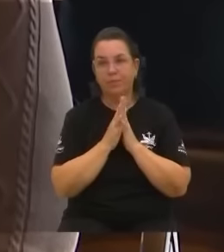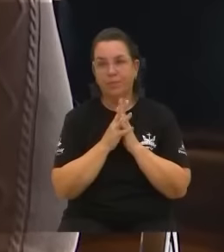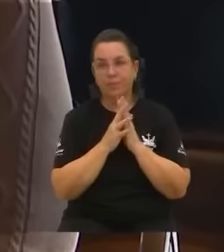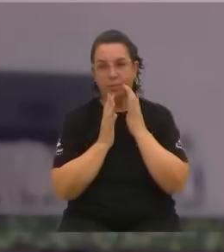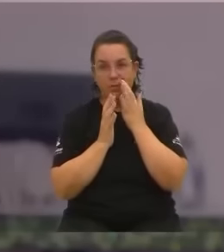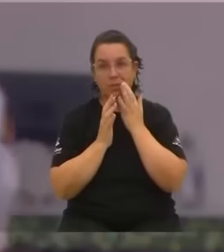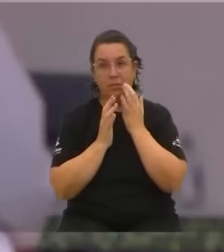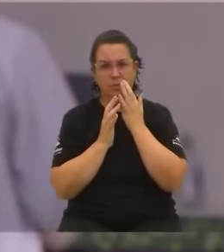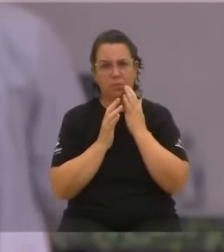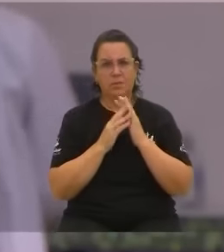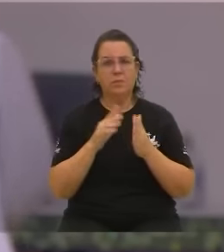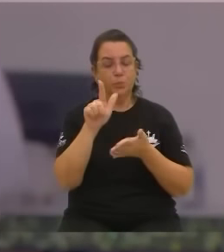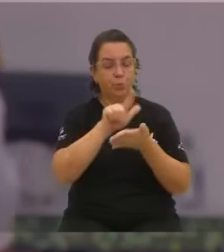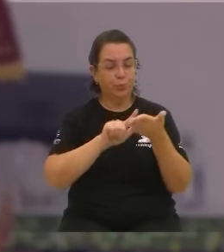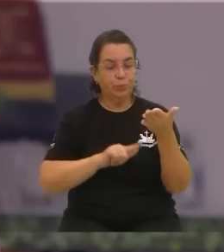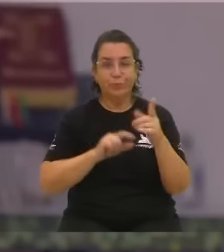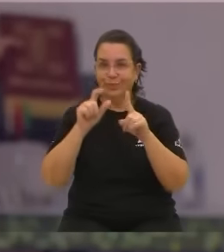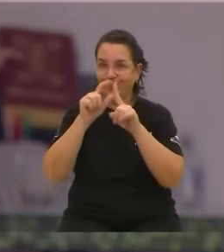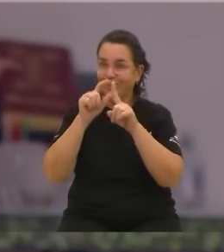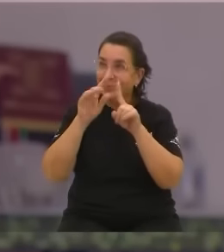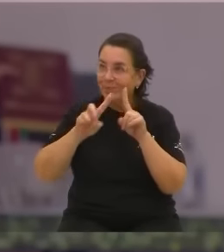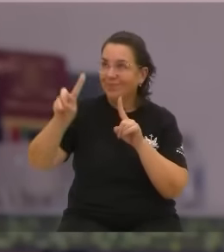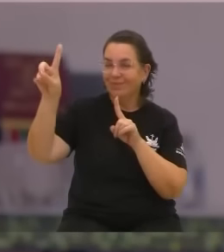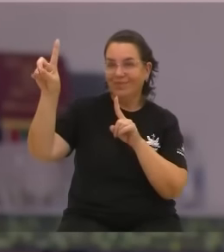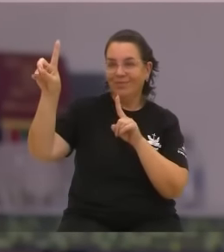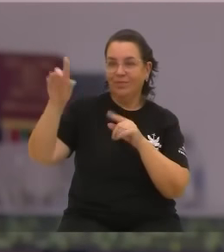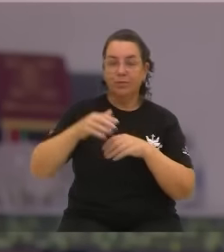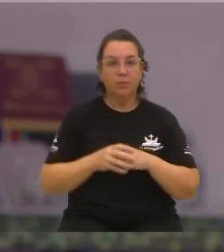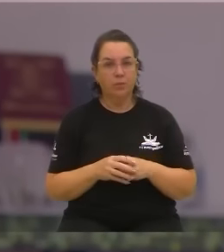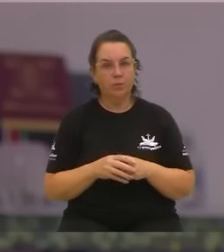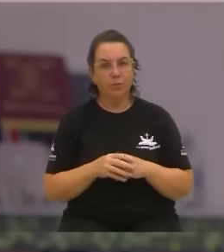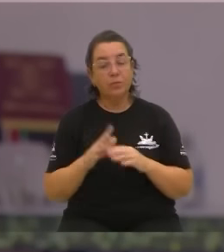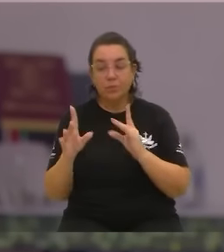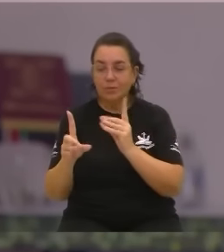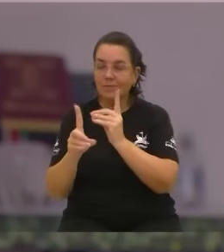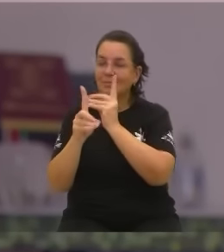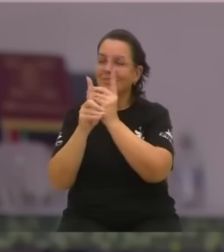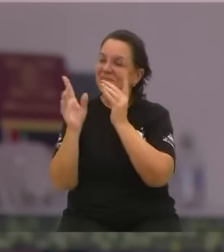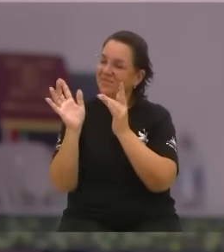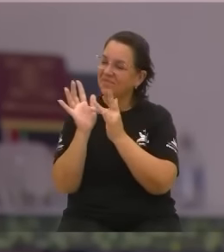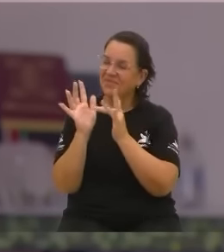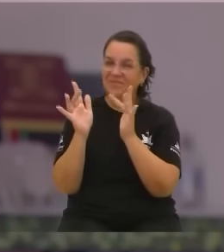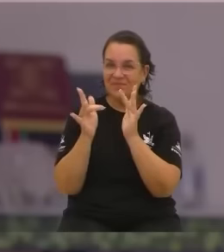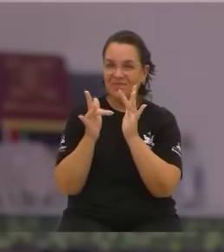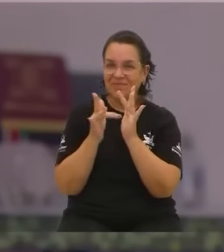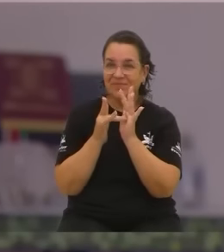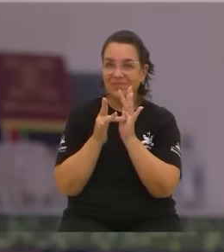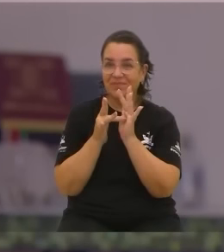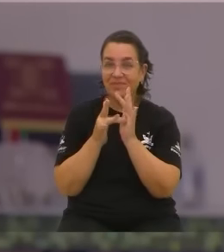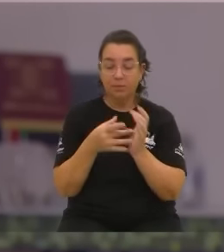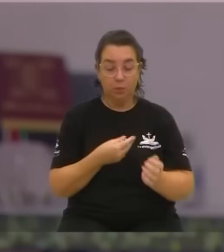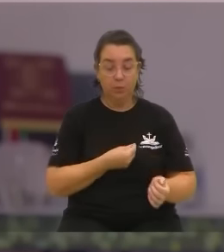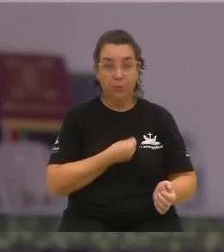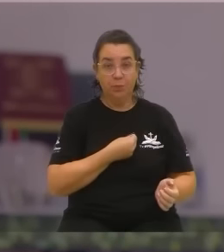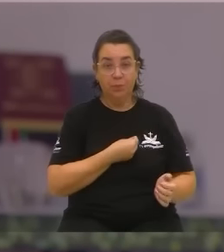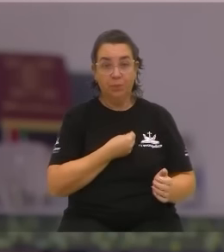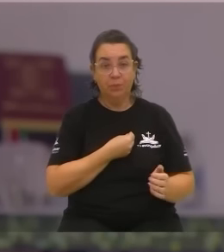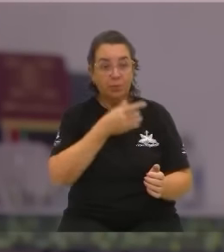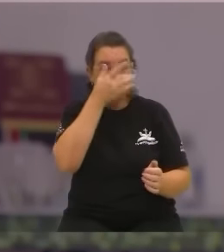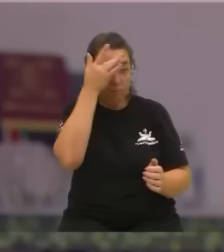Amém. Liturgia da Palavra. O encontro com Jesus transforma a vida de quem